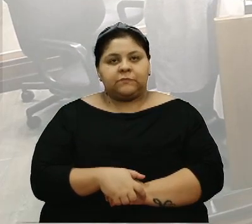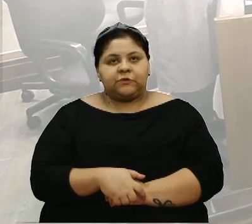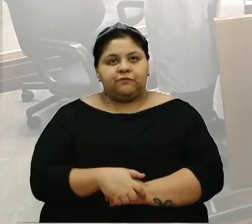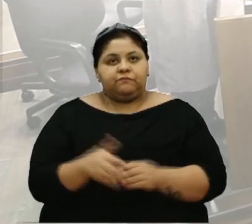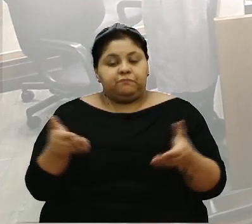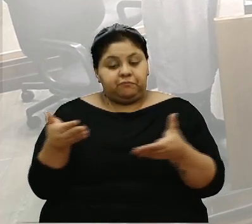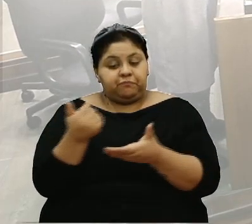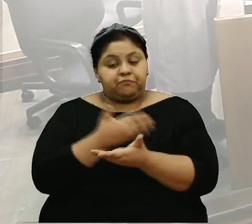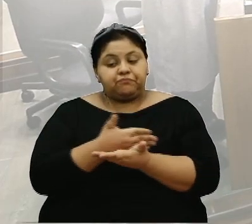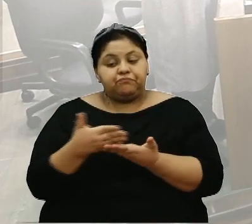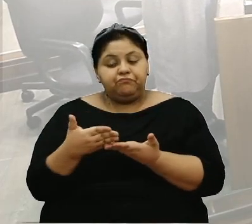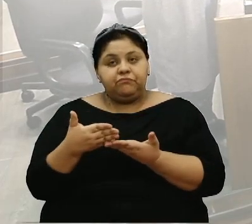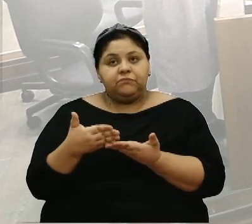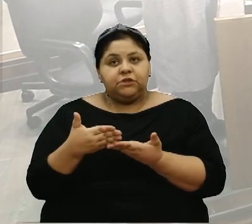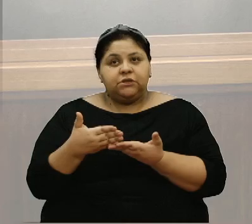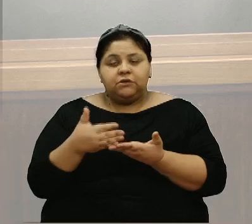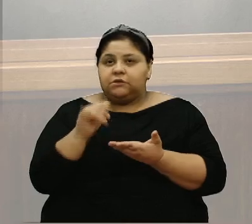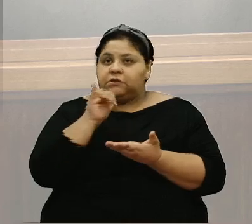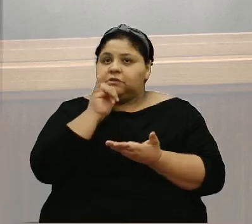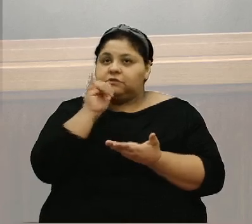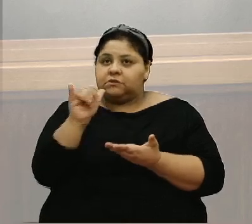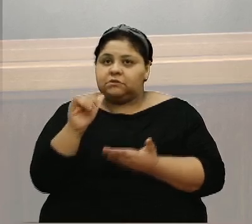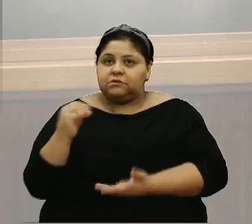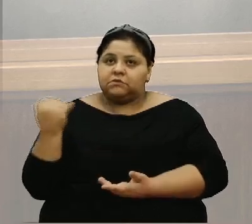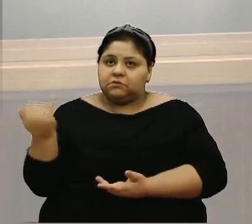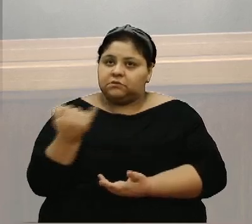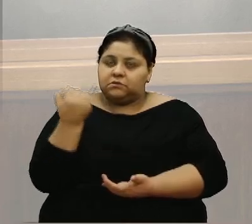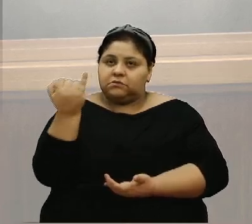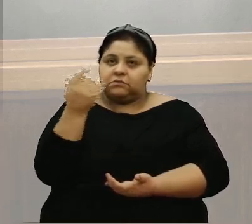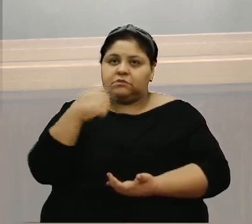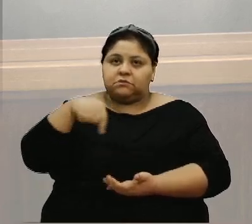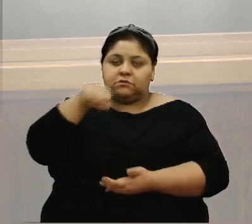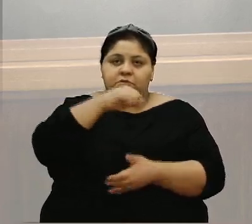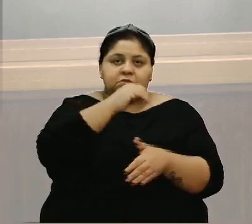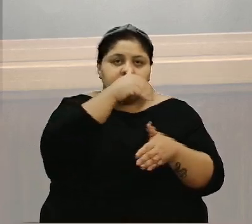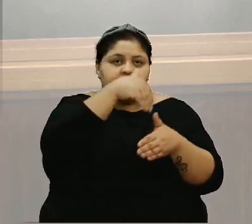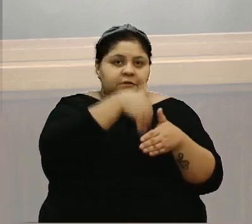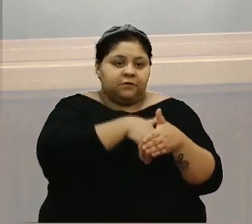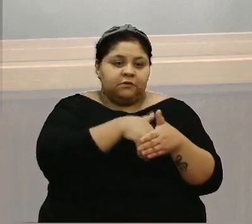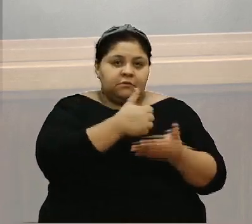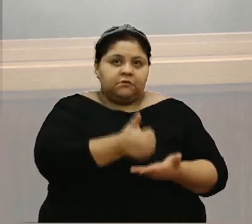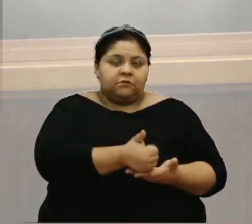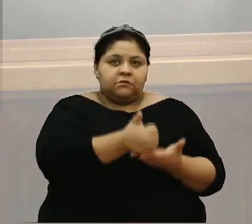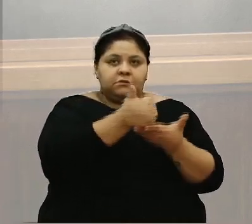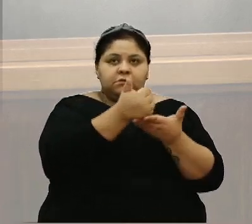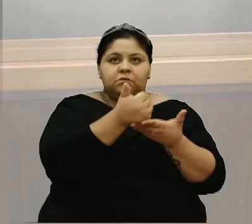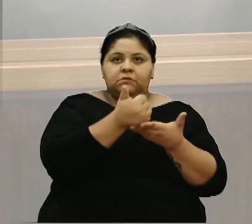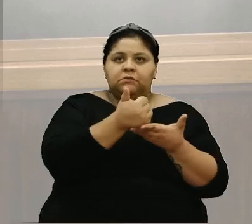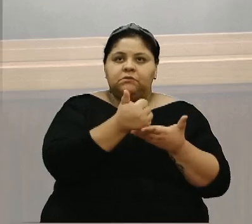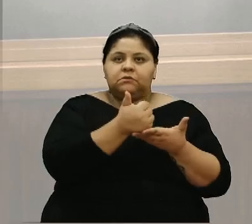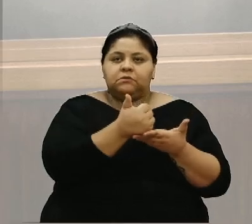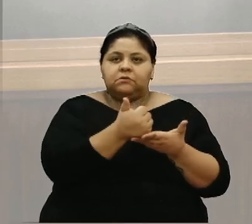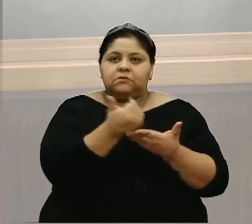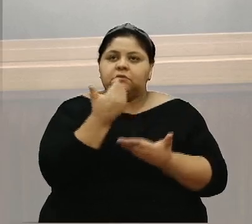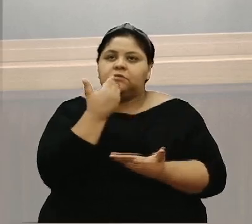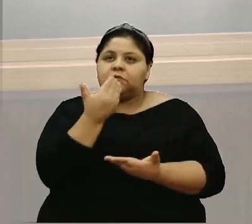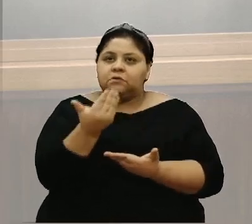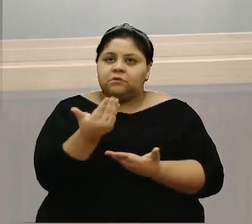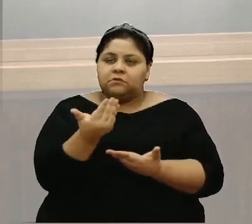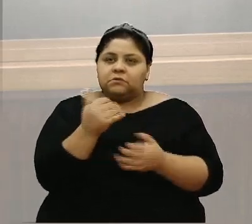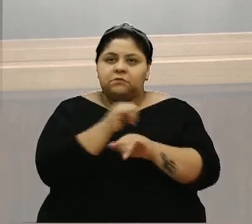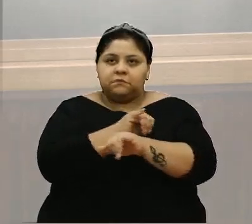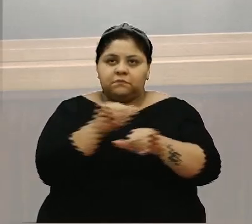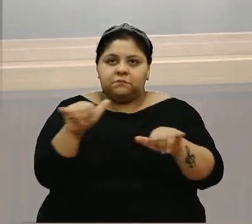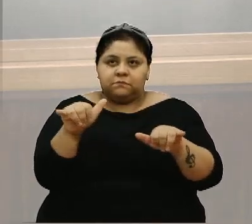Já no início eu quero falar da importância de nós votarmos favoráveis a esse pedido de